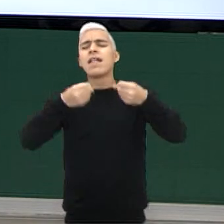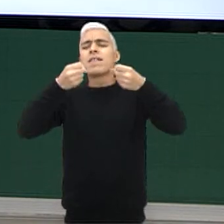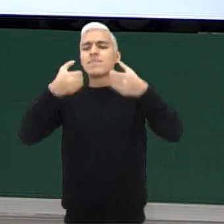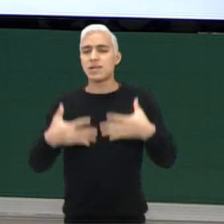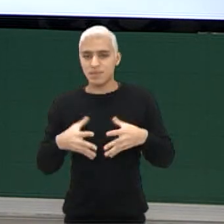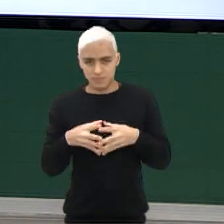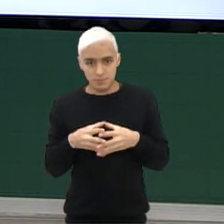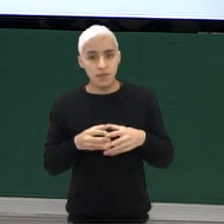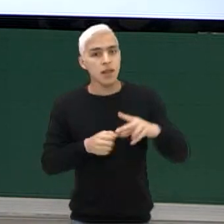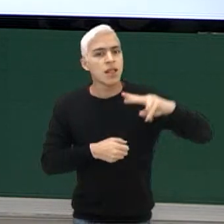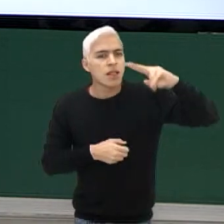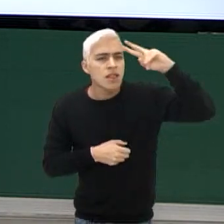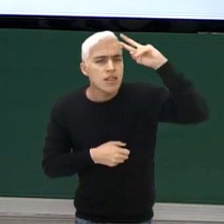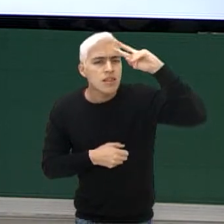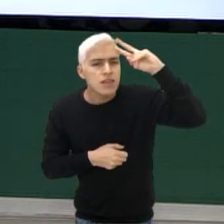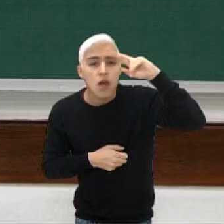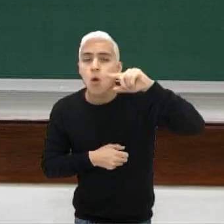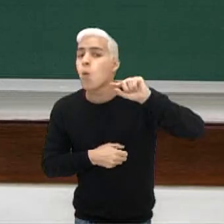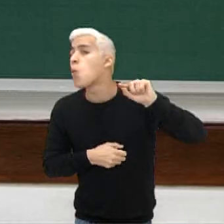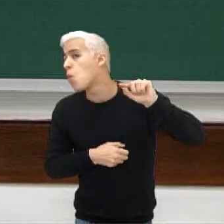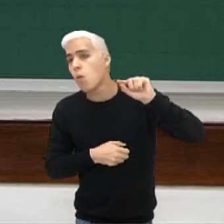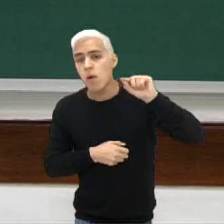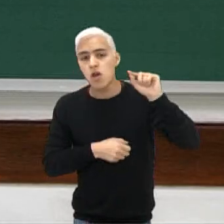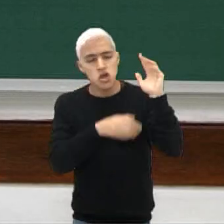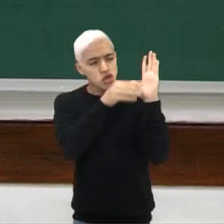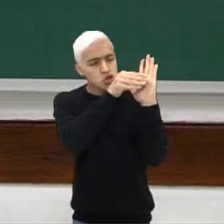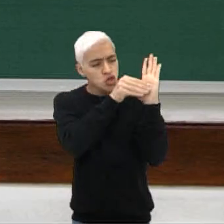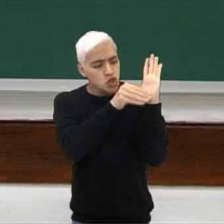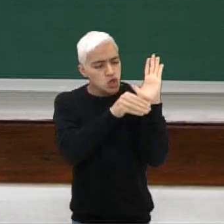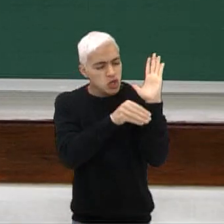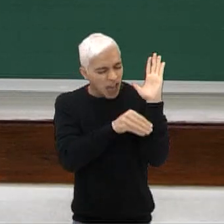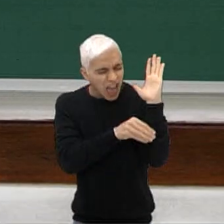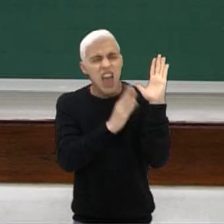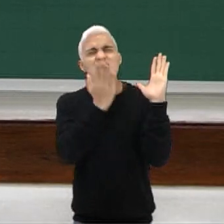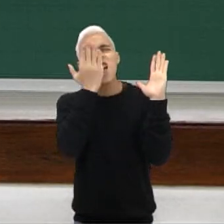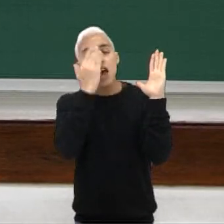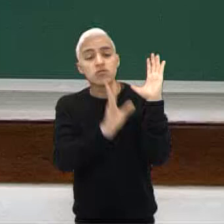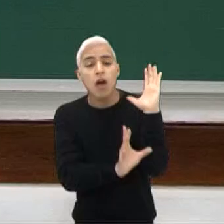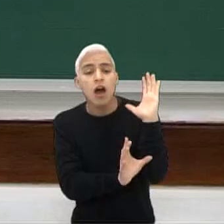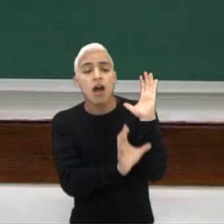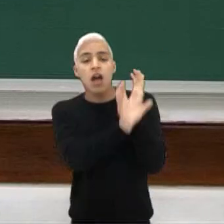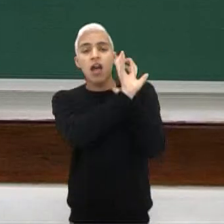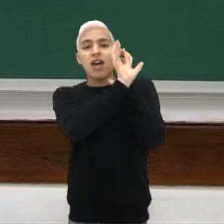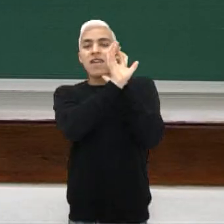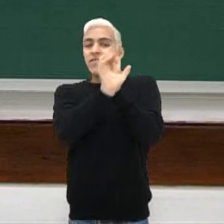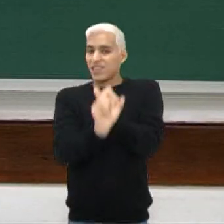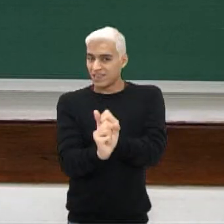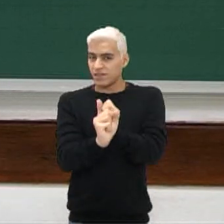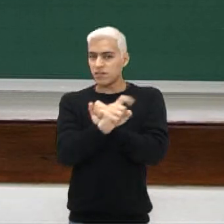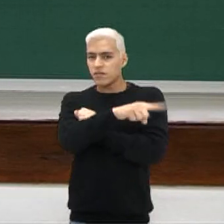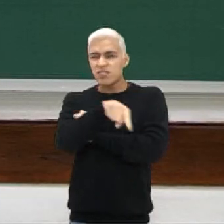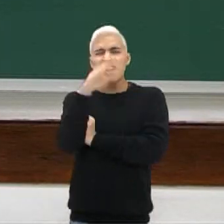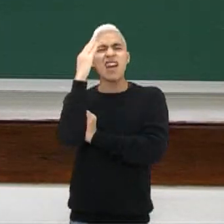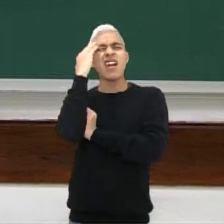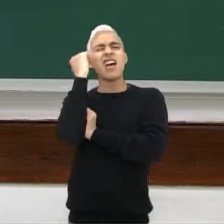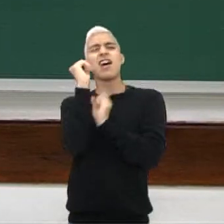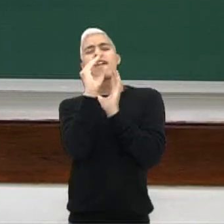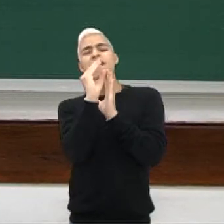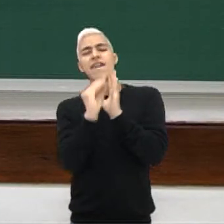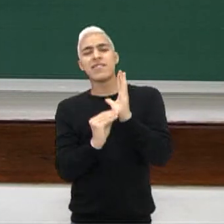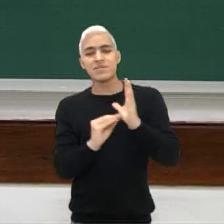explicativa. Lembrando que nós estamos revisando aquilo que vocês já aprenderam. Se você Já sabe o